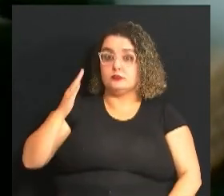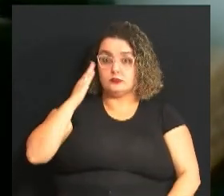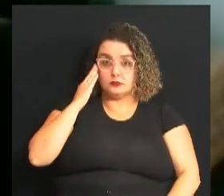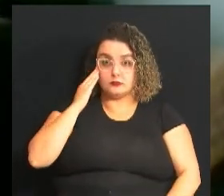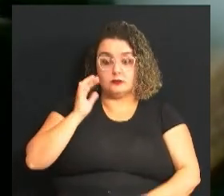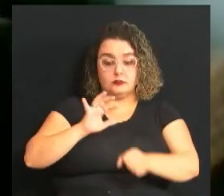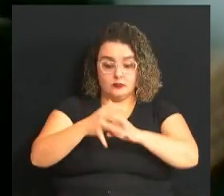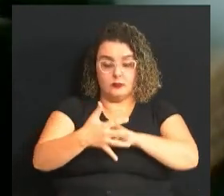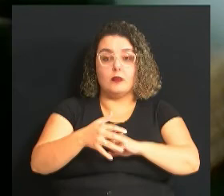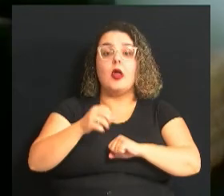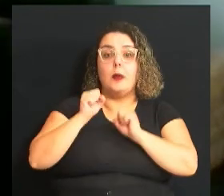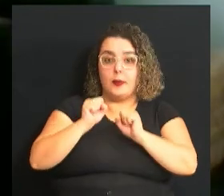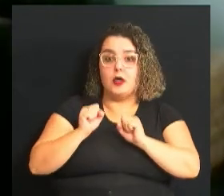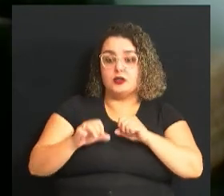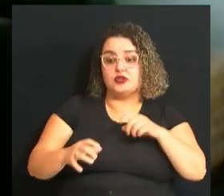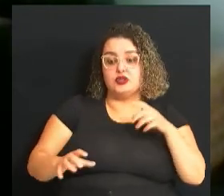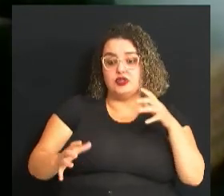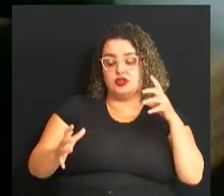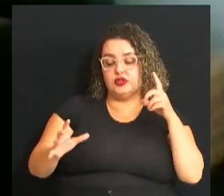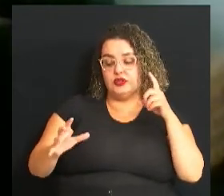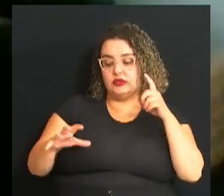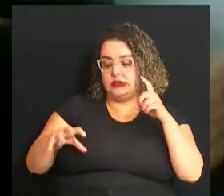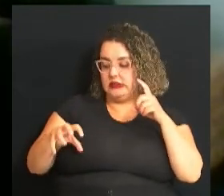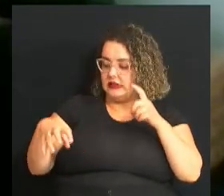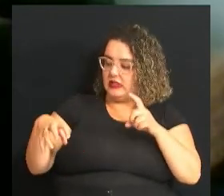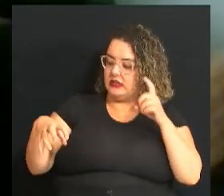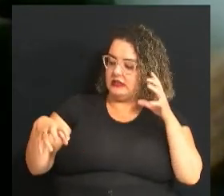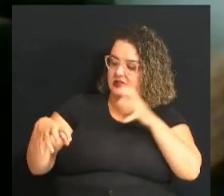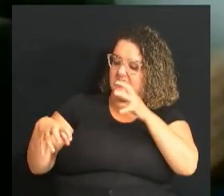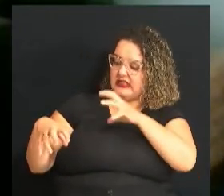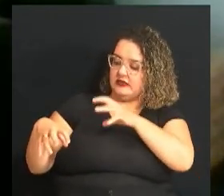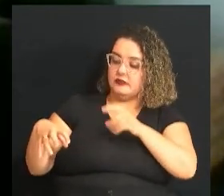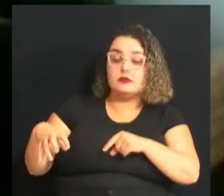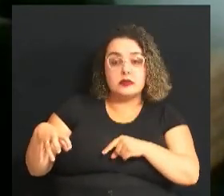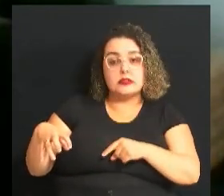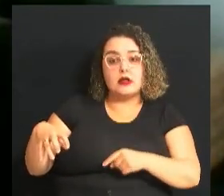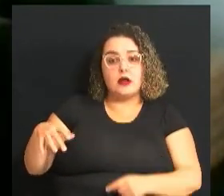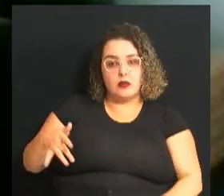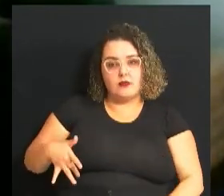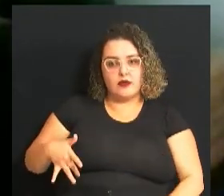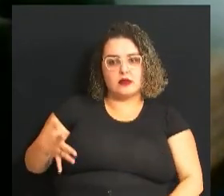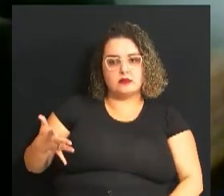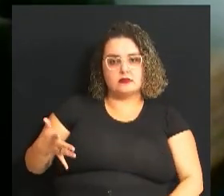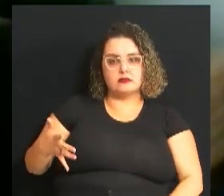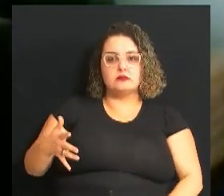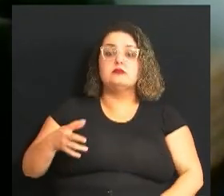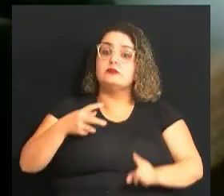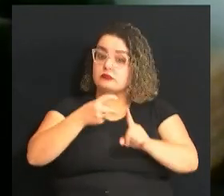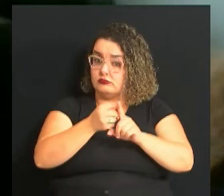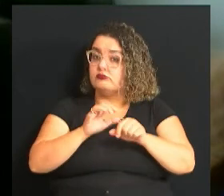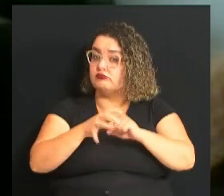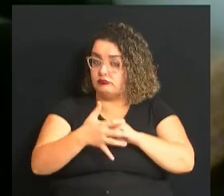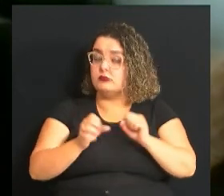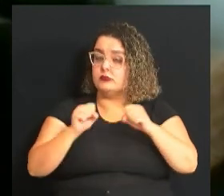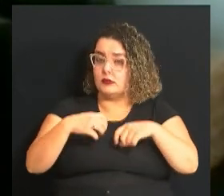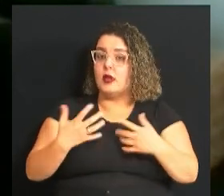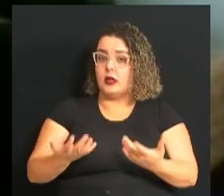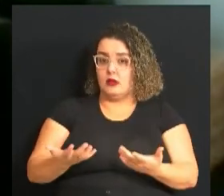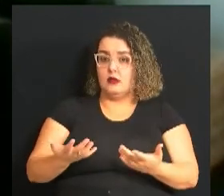causador. Então, a vacinação para o coronavírus também ajuda e ajuda muito. Então,